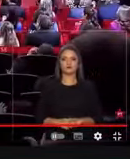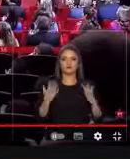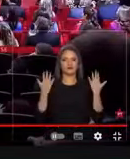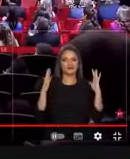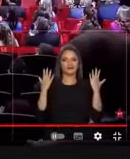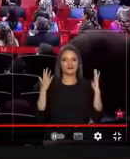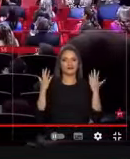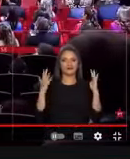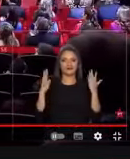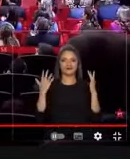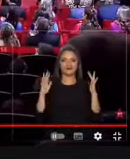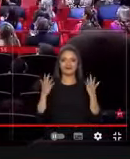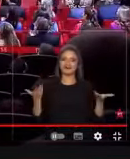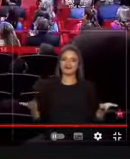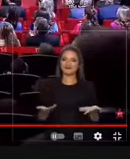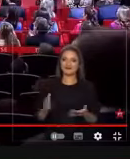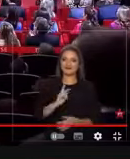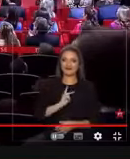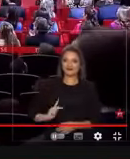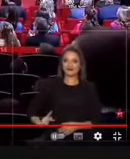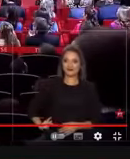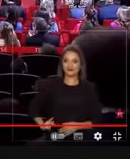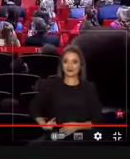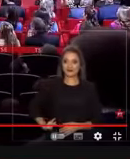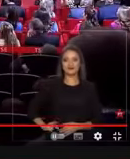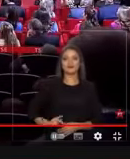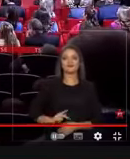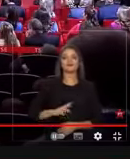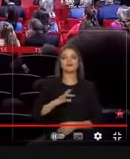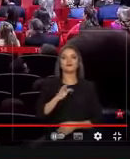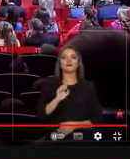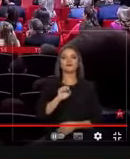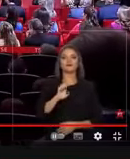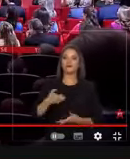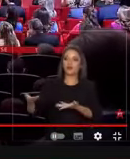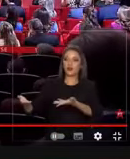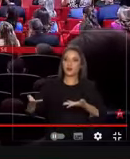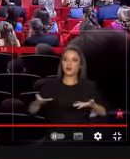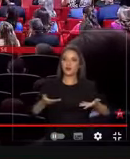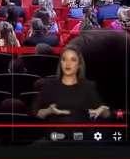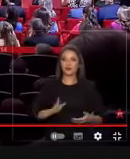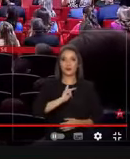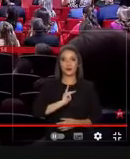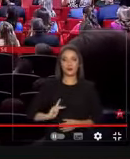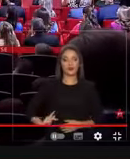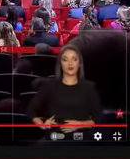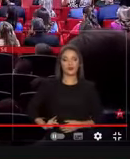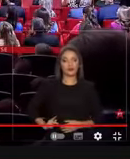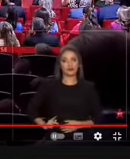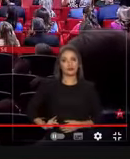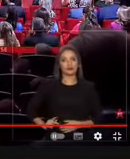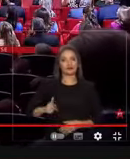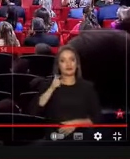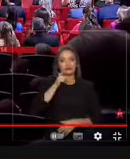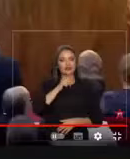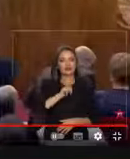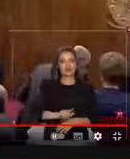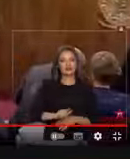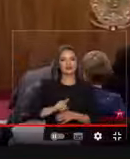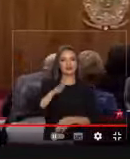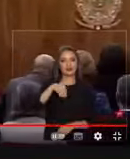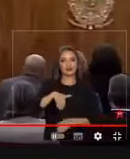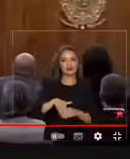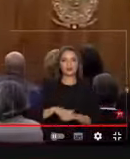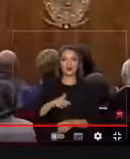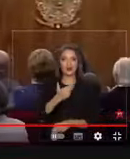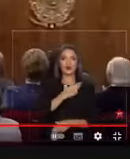Sua Excelência, senhor presidente do Tribunal Superior Eleitoral, convido o excelentíssimo senhor presidente da República eleito, Luiz Inácio Lula